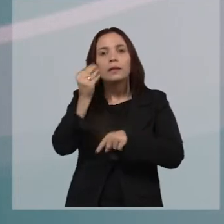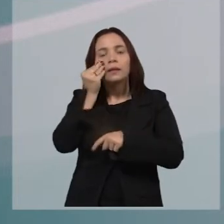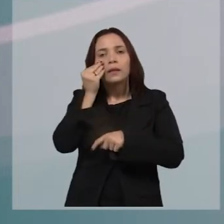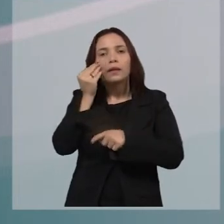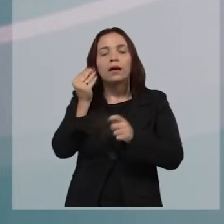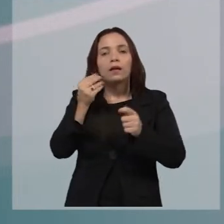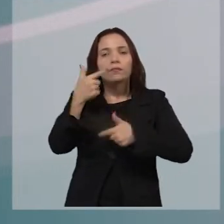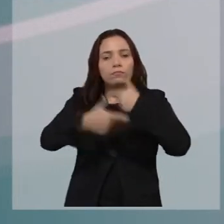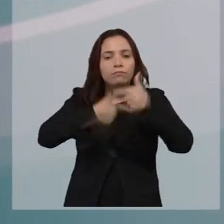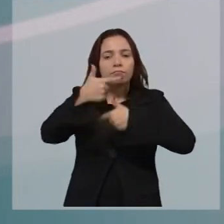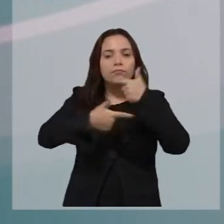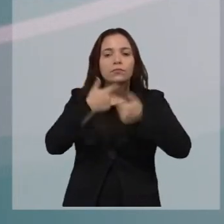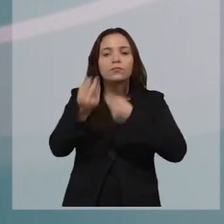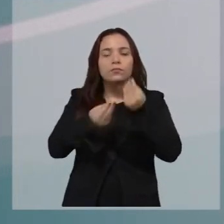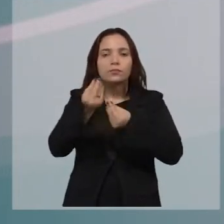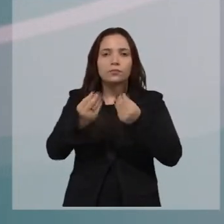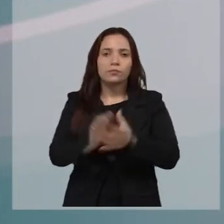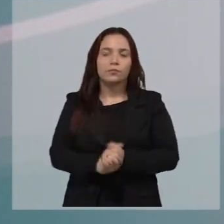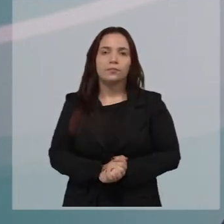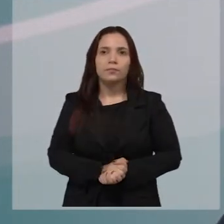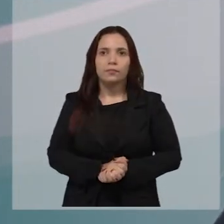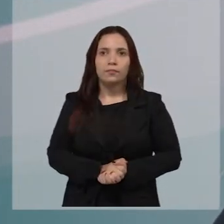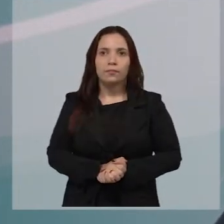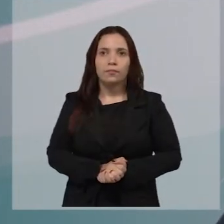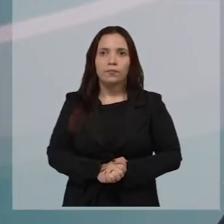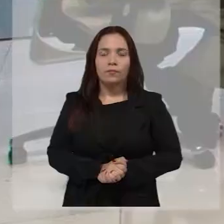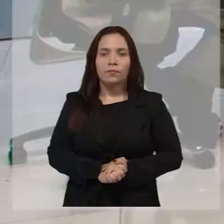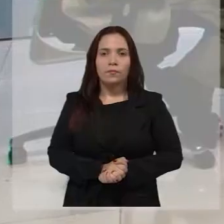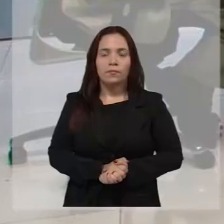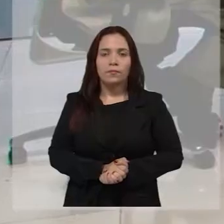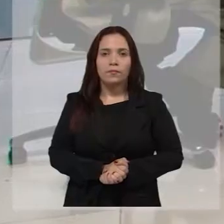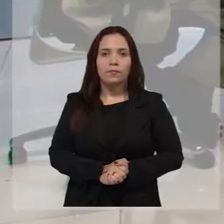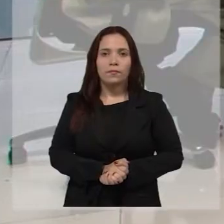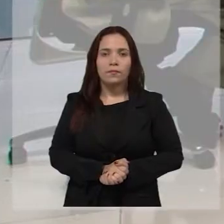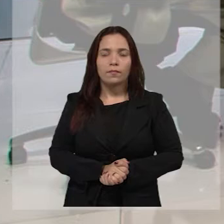trabalhando como pode, né? Com a estrutura que tiver, que puder.